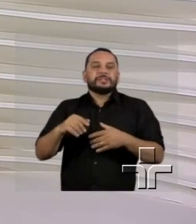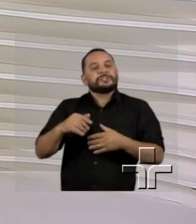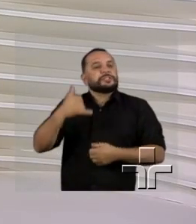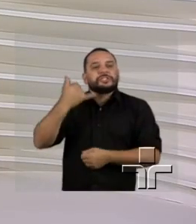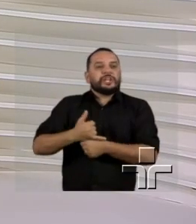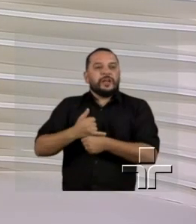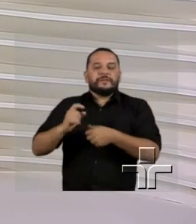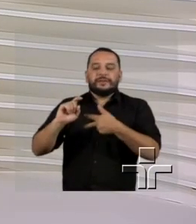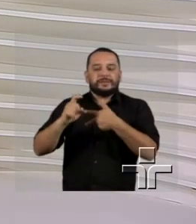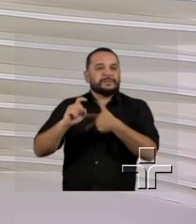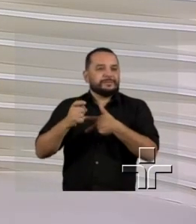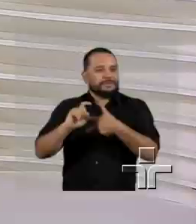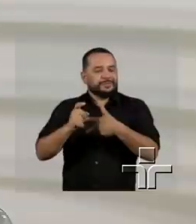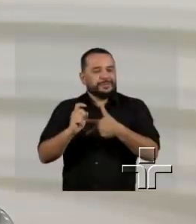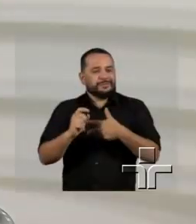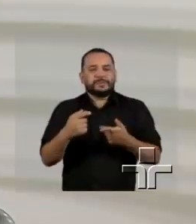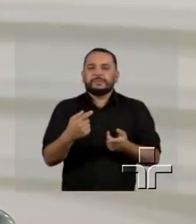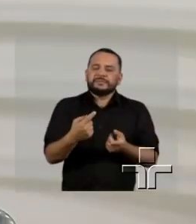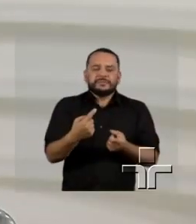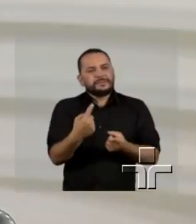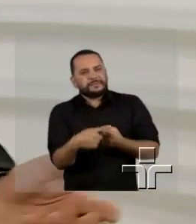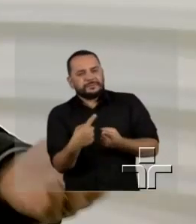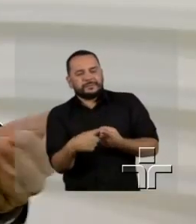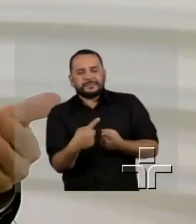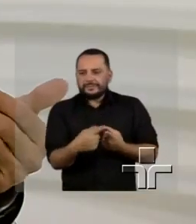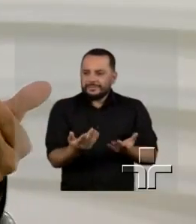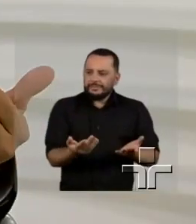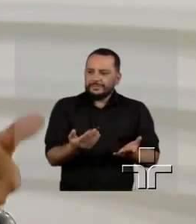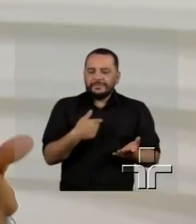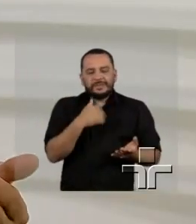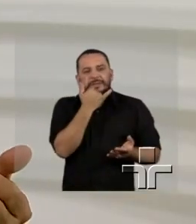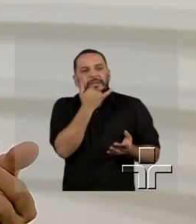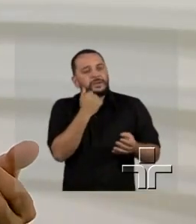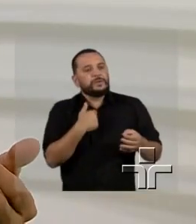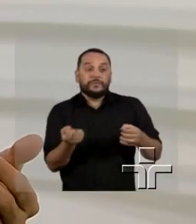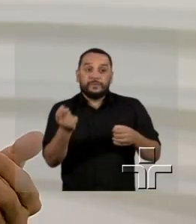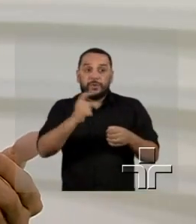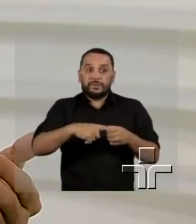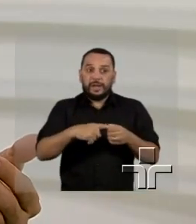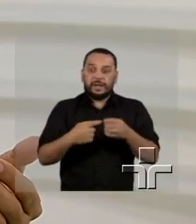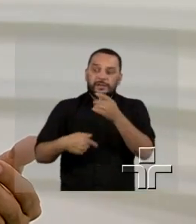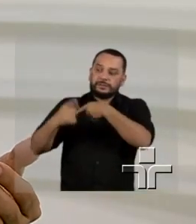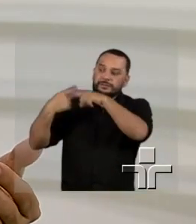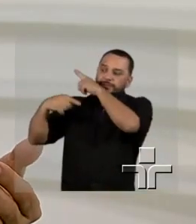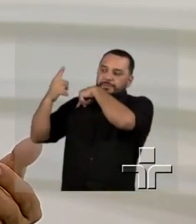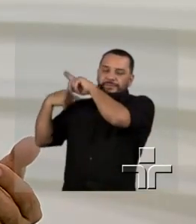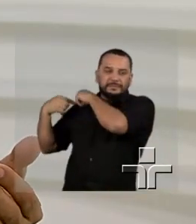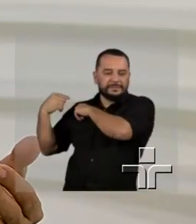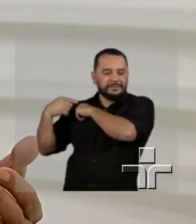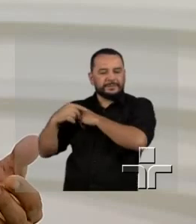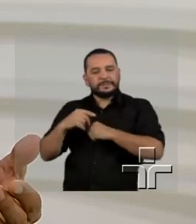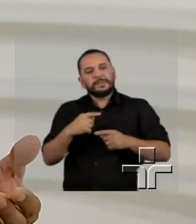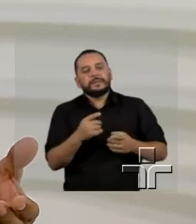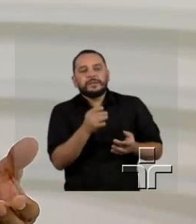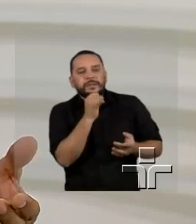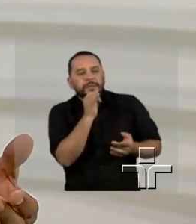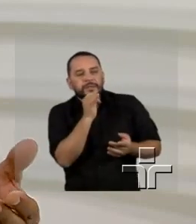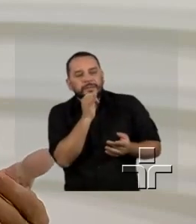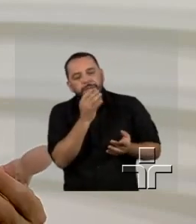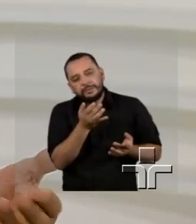né? O senhor acha que por que esse grupo ligado ao senhor Olavo de Carvalho e aos filhos